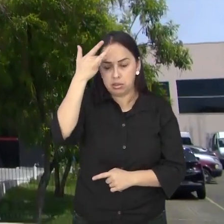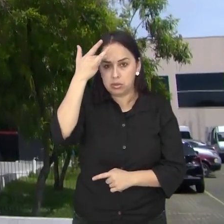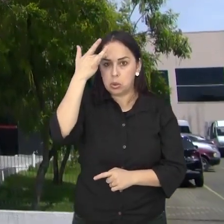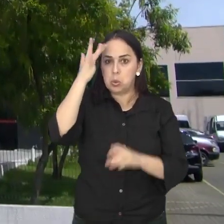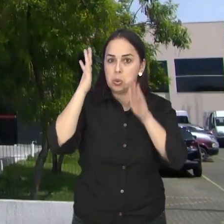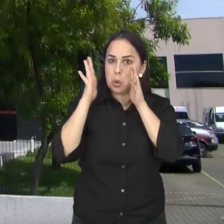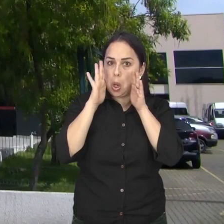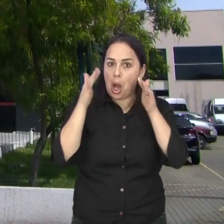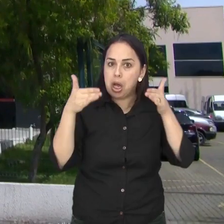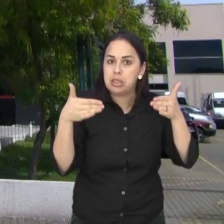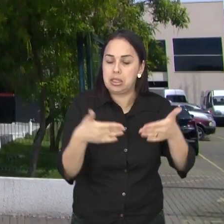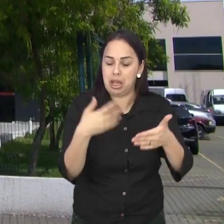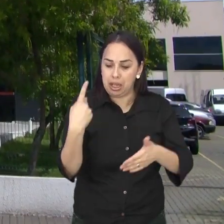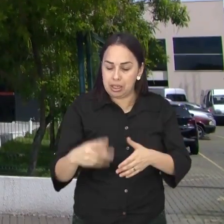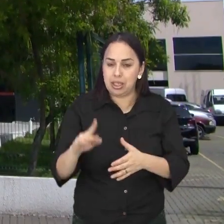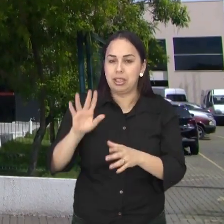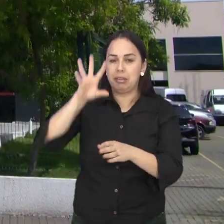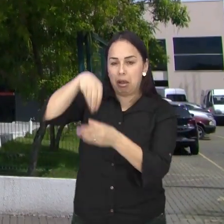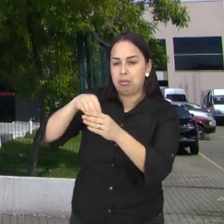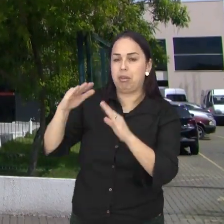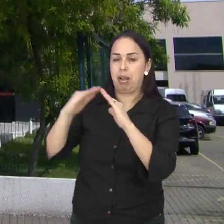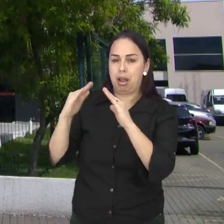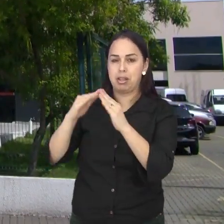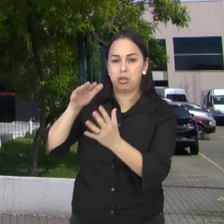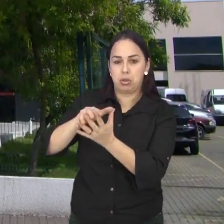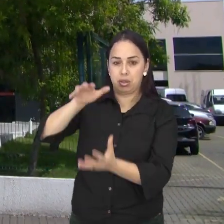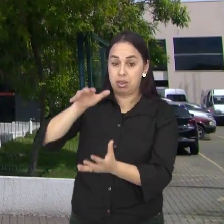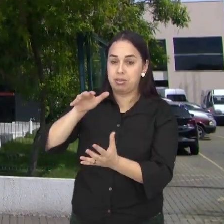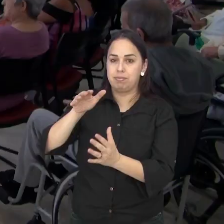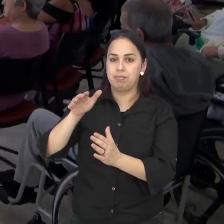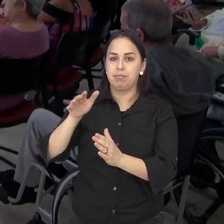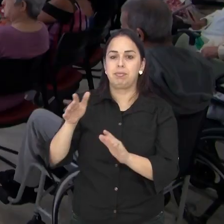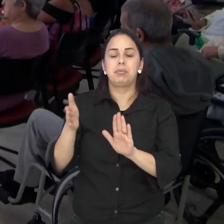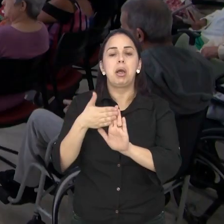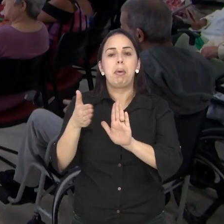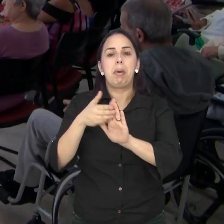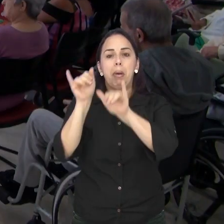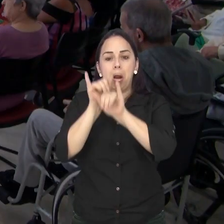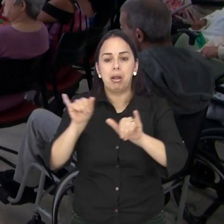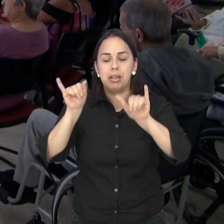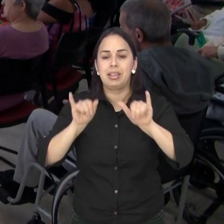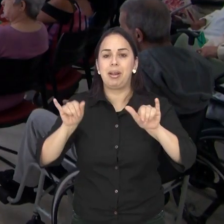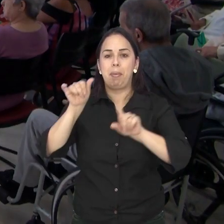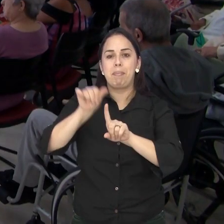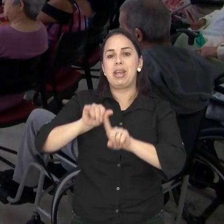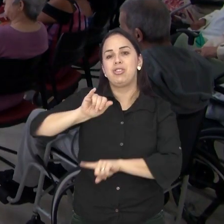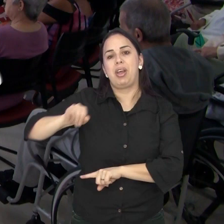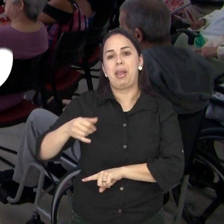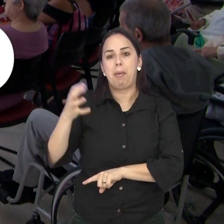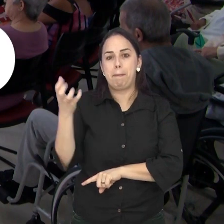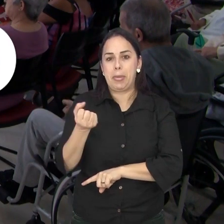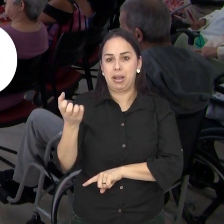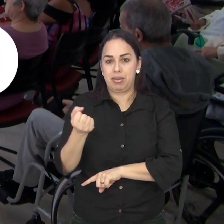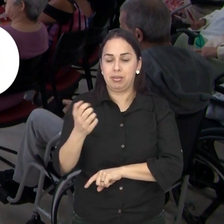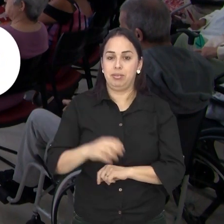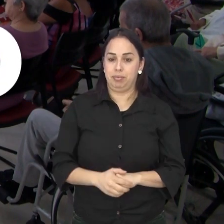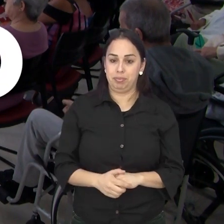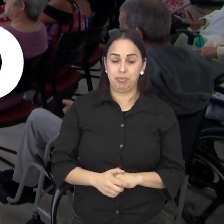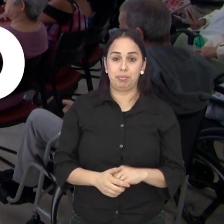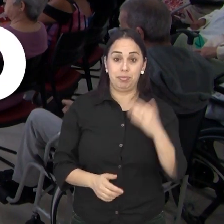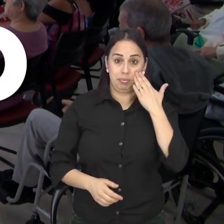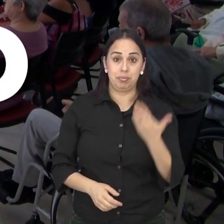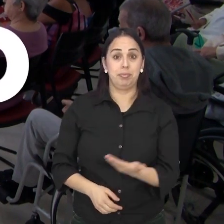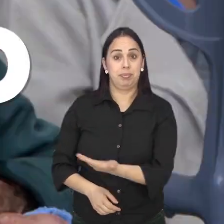da mente ganhou uma atenção redobrada aqui na Casa do Idoso. São ações pautadas na campanha Janeiro Branco, um